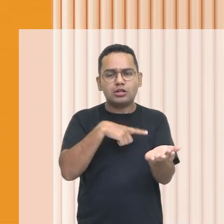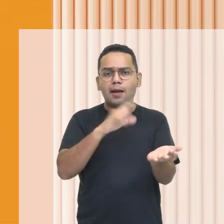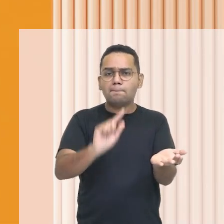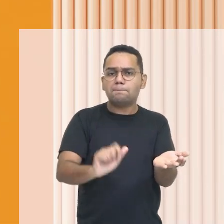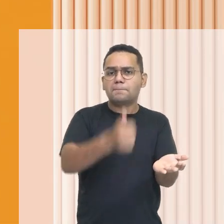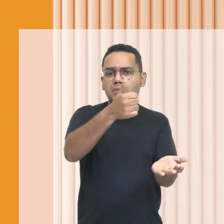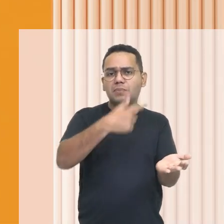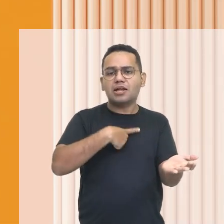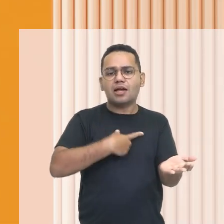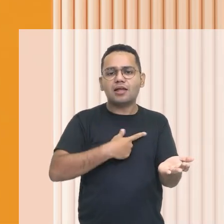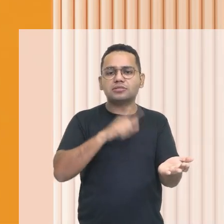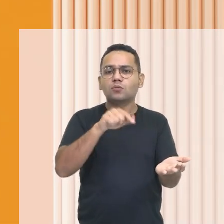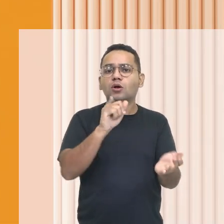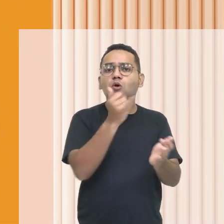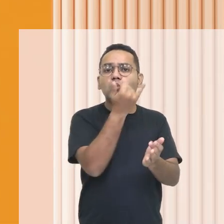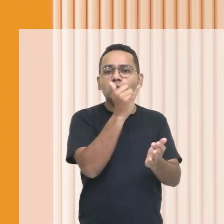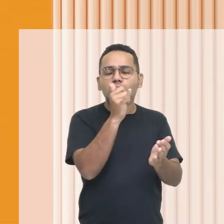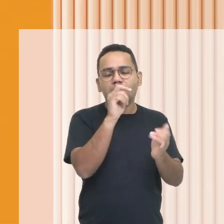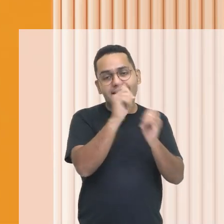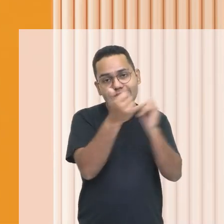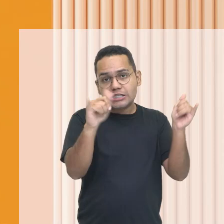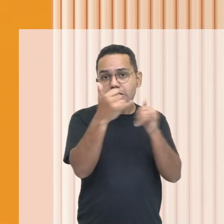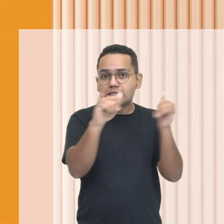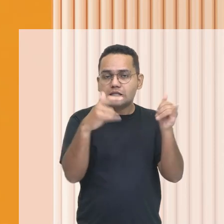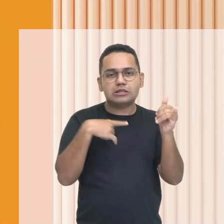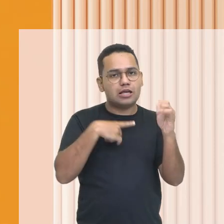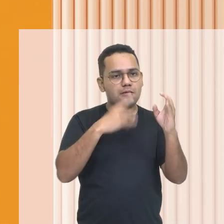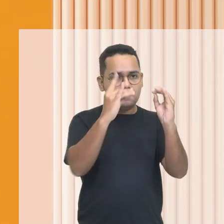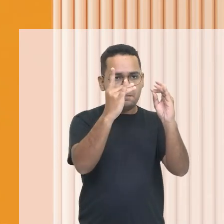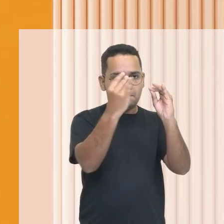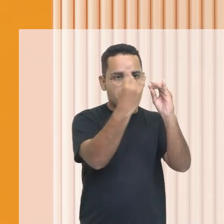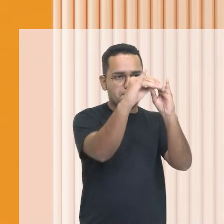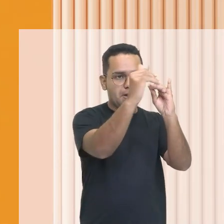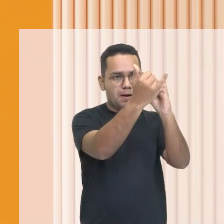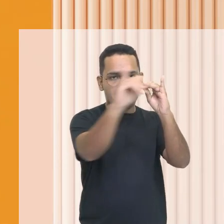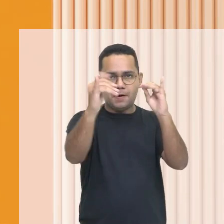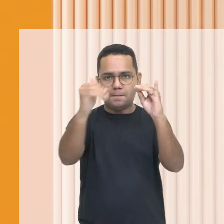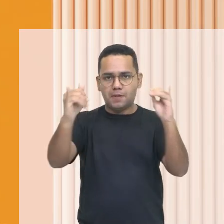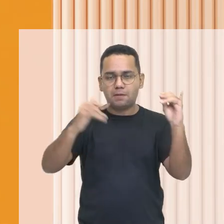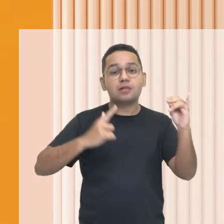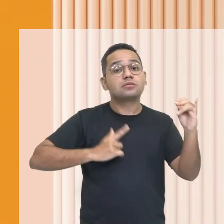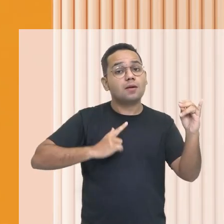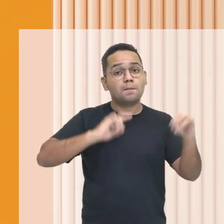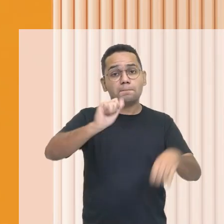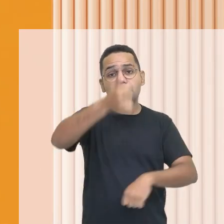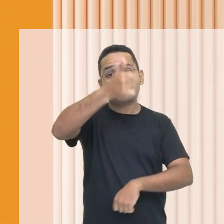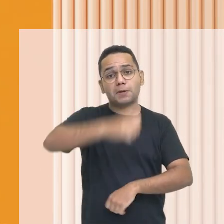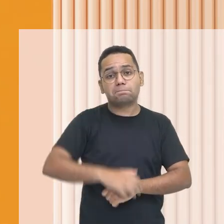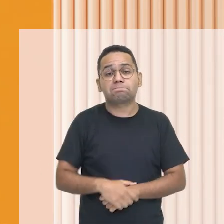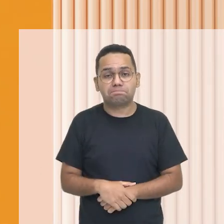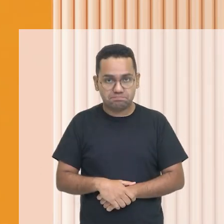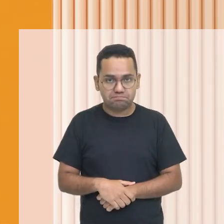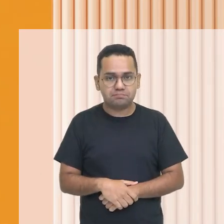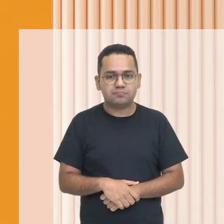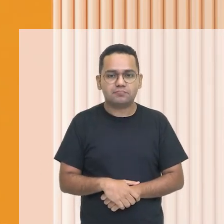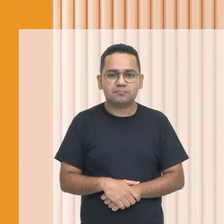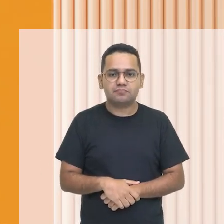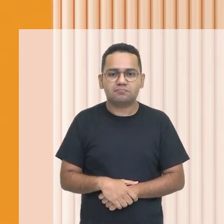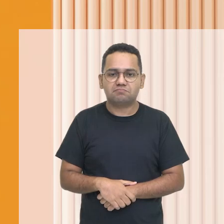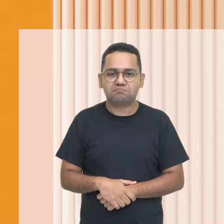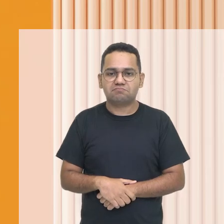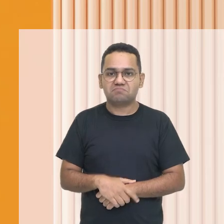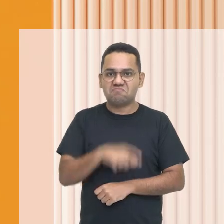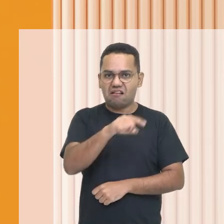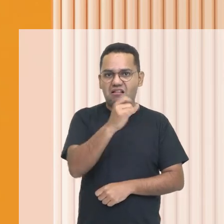elétrica, né, a ter um sistema de energia elétrica. Então, para você perceber o quanto esse ciclo ele